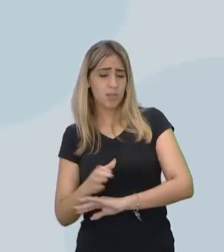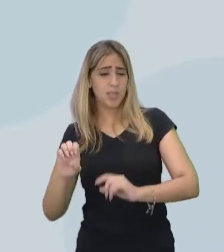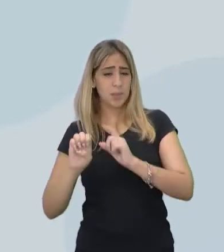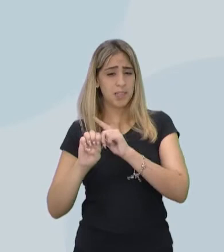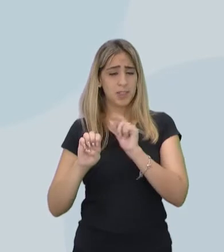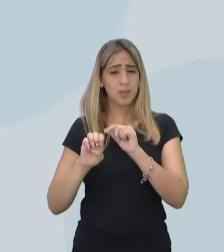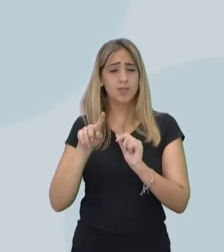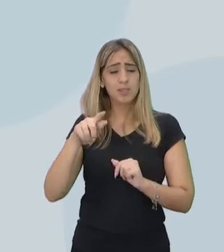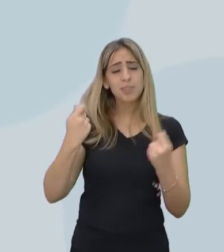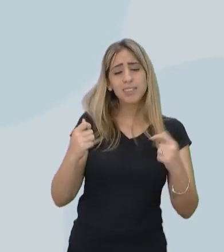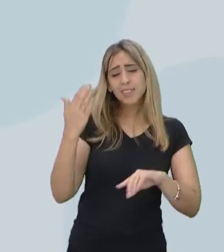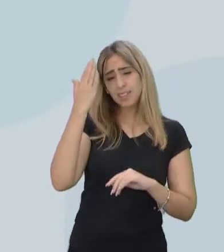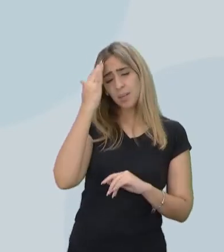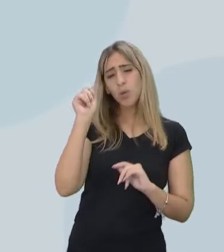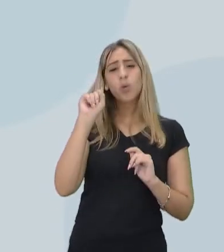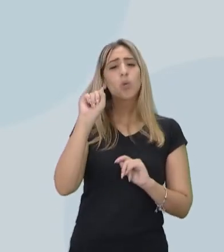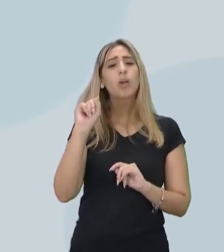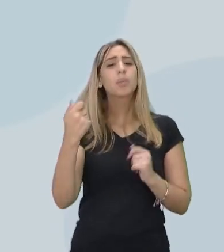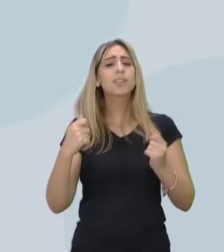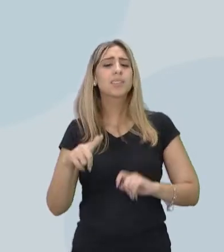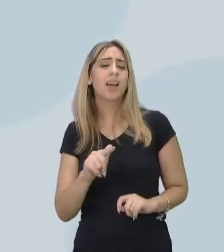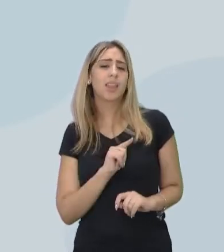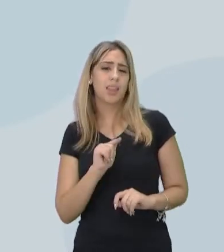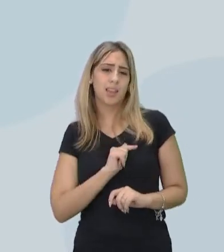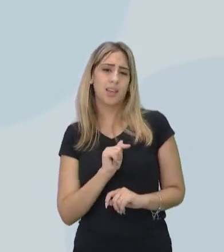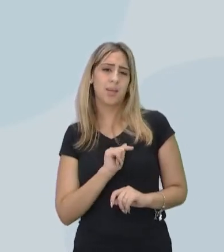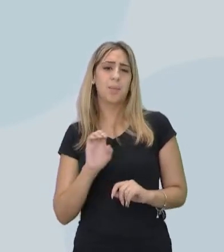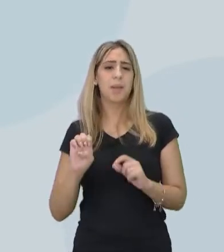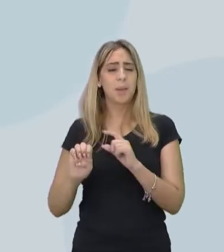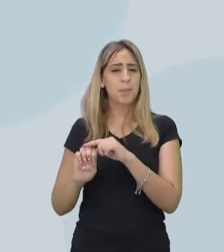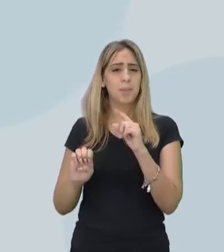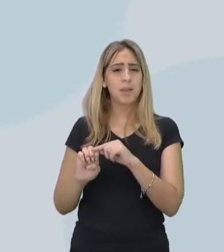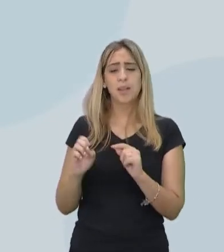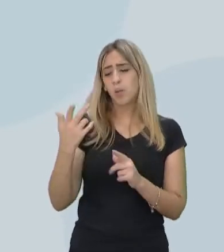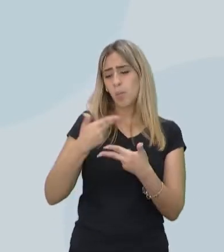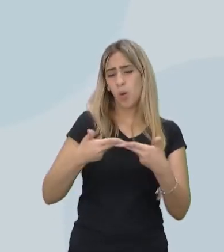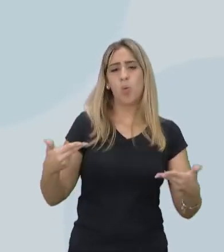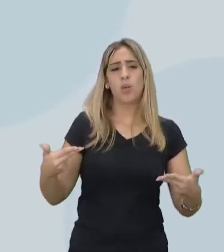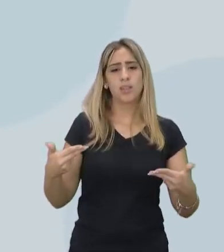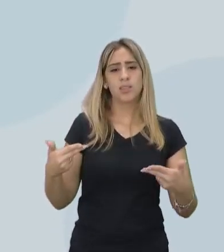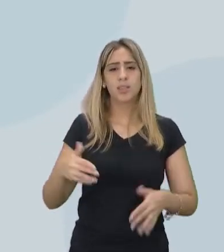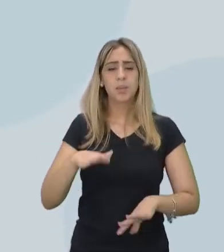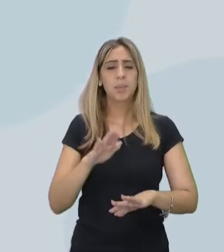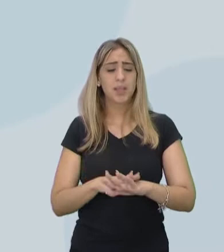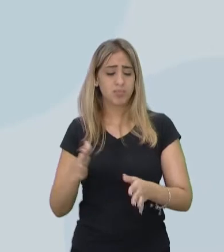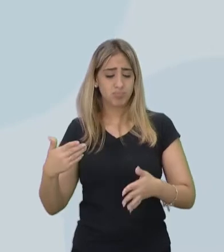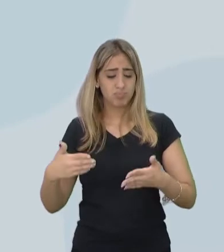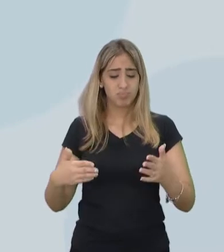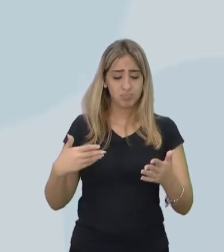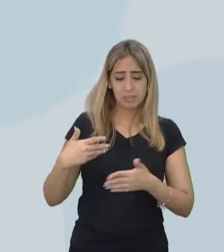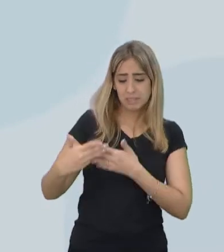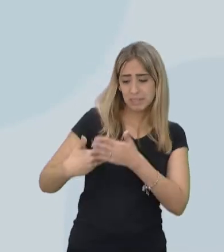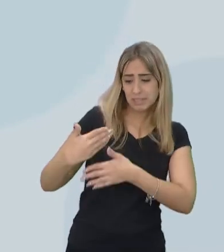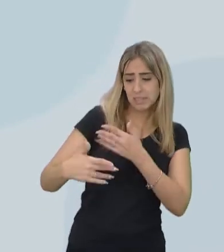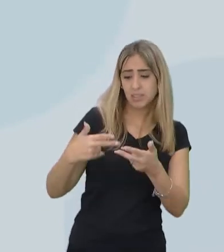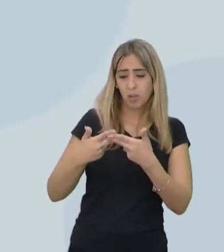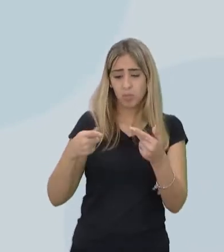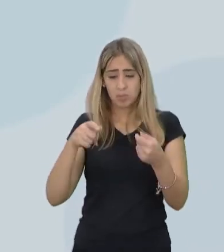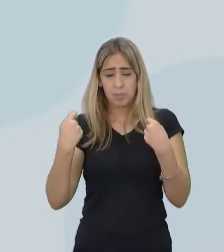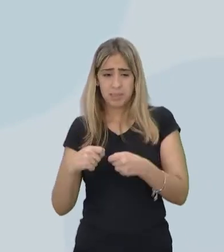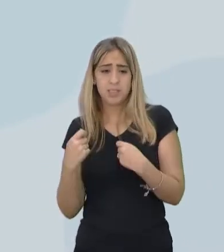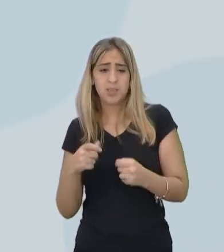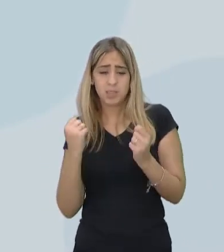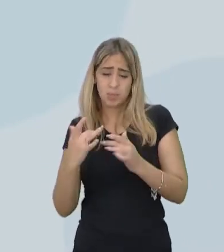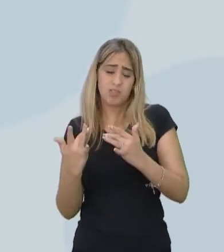empreendimento, você precisa saber o que você precisa ter para empreender num ramo. Certo. Só que aí, no meio dessas coisas que você precisa ter, você